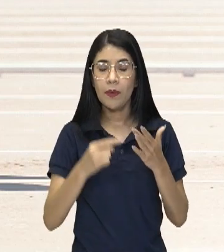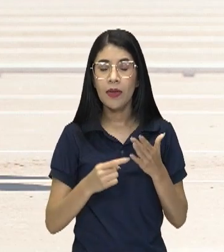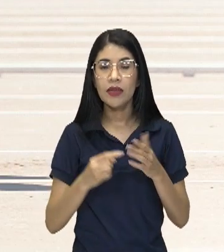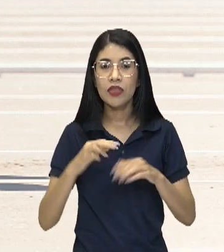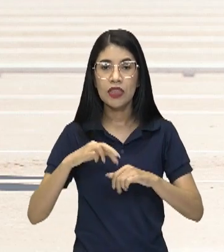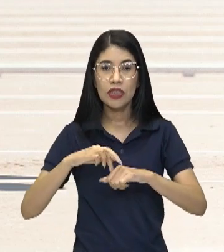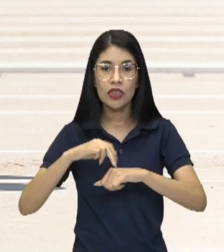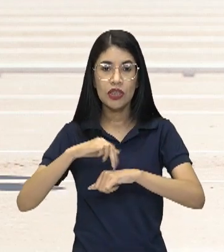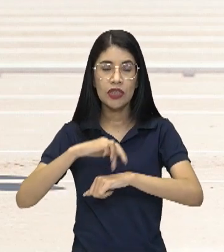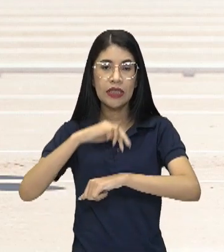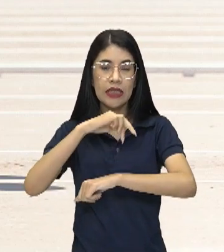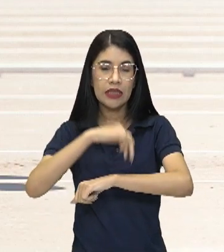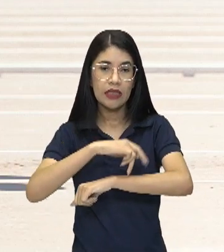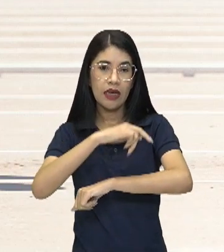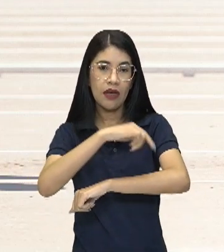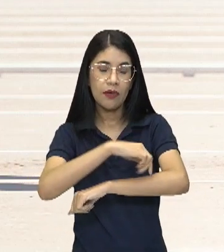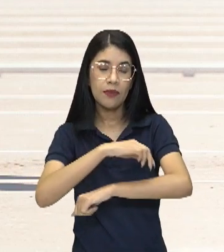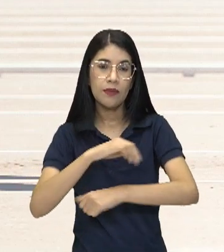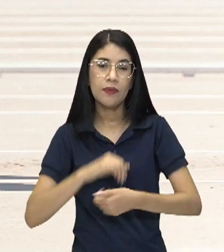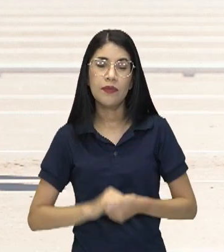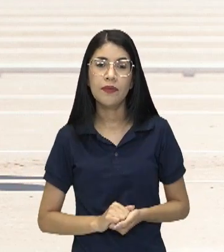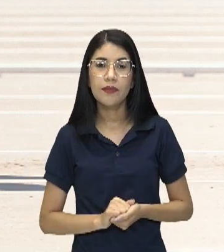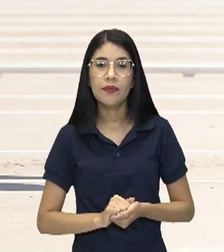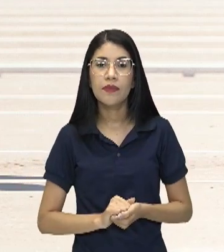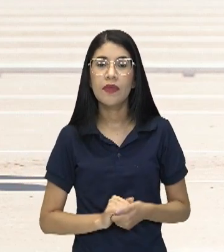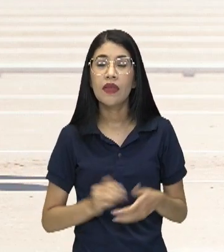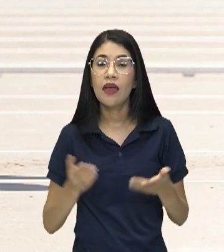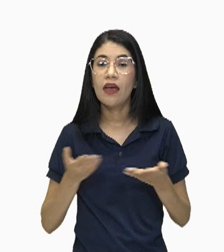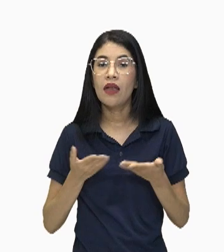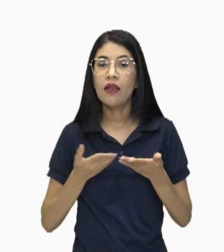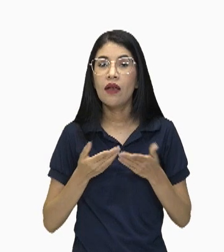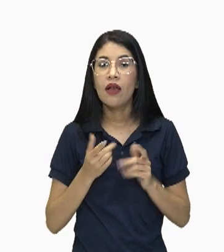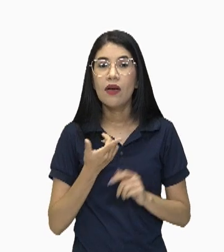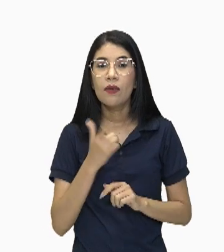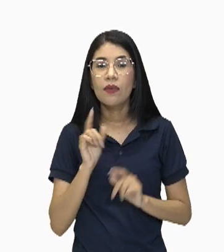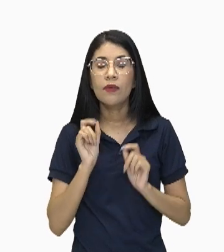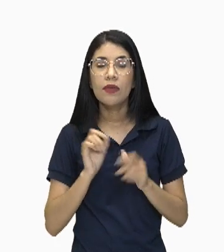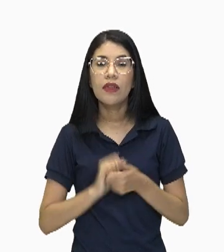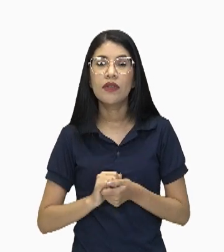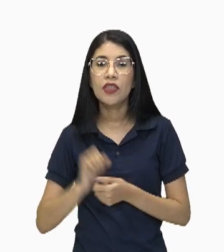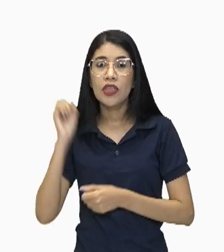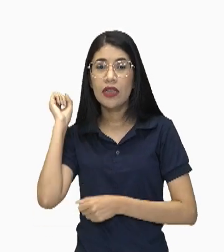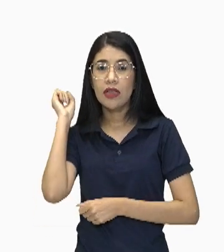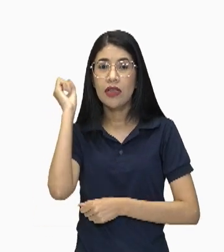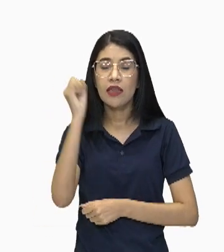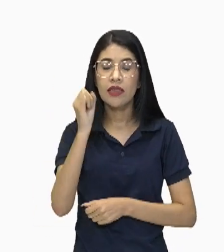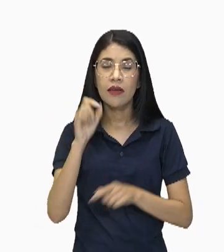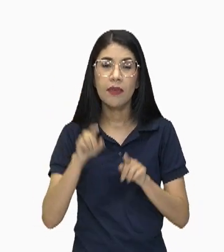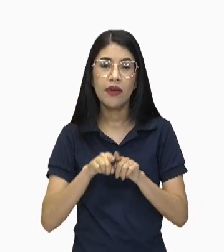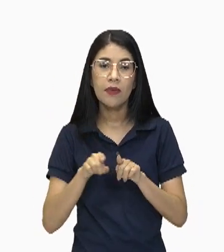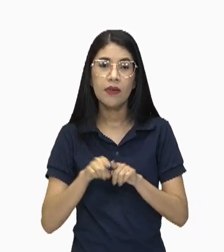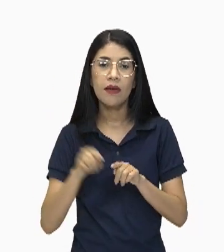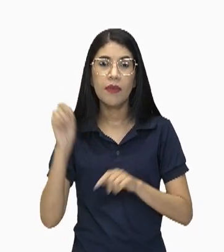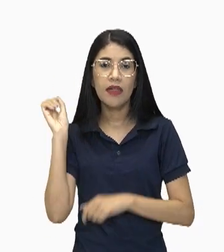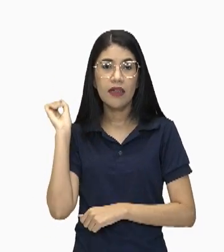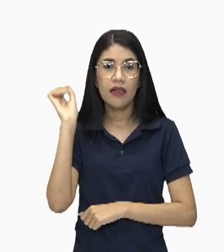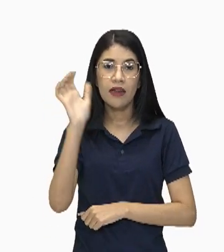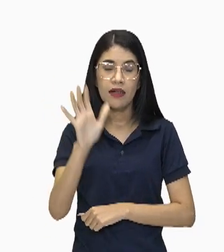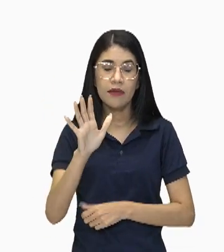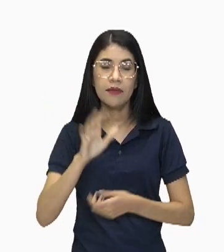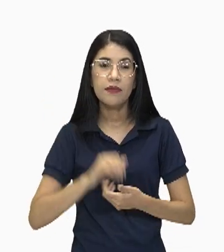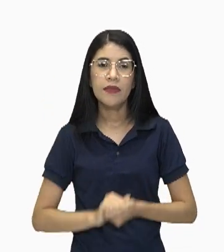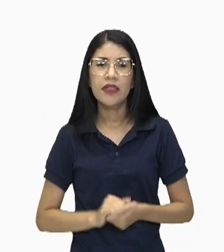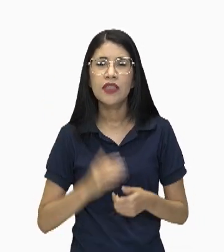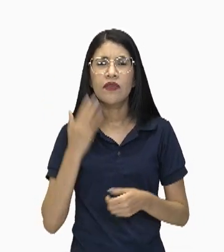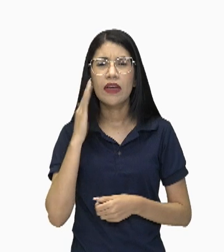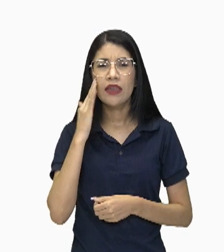nós conhecemos do atletismo. Nós vamos ver agora as provas de lançamentos e arremesso. E aí a gente vai entender